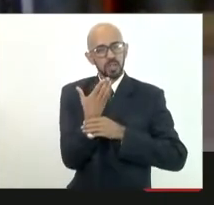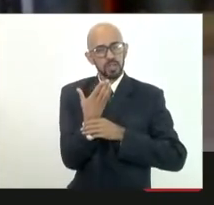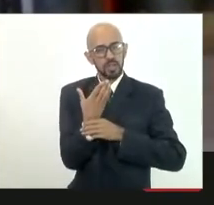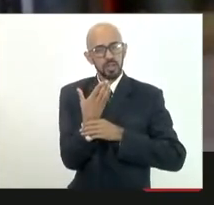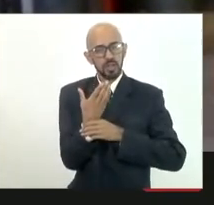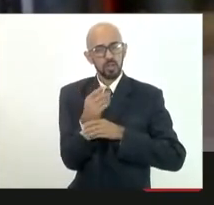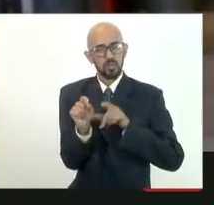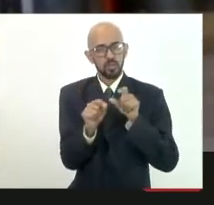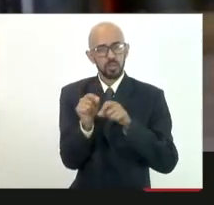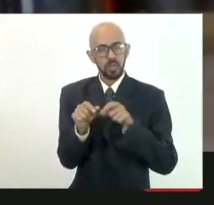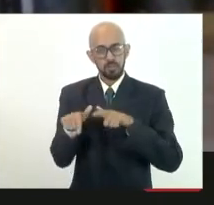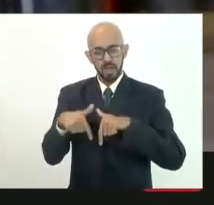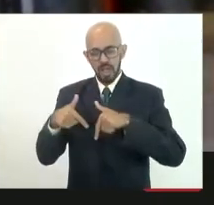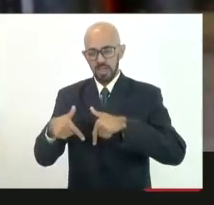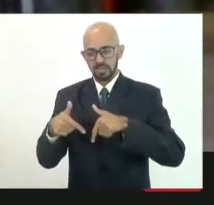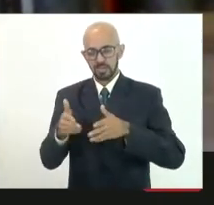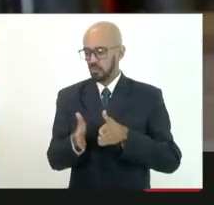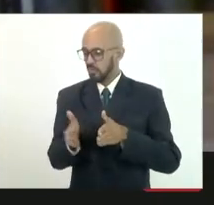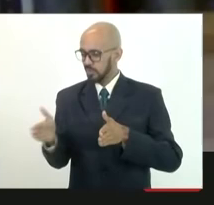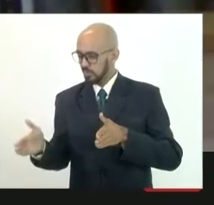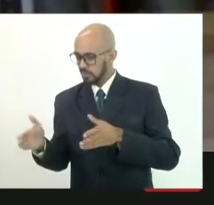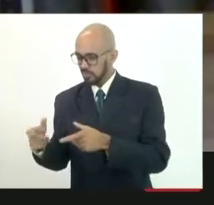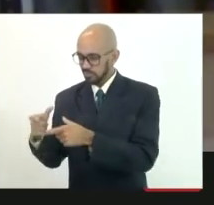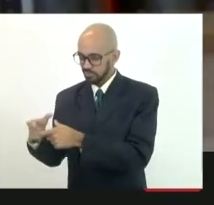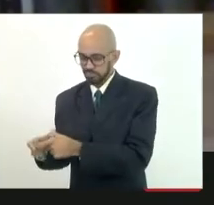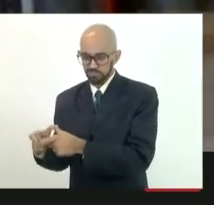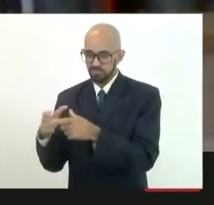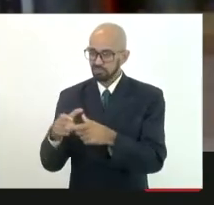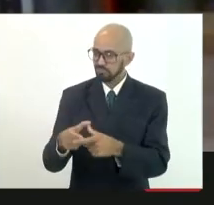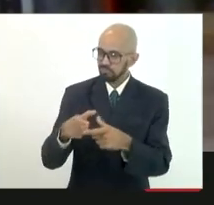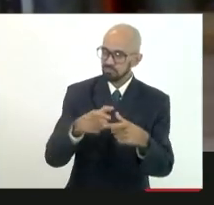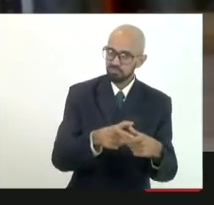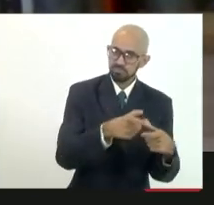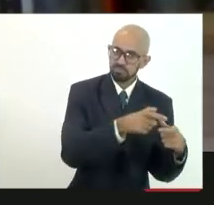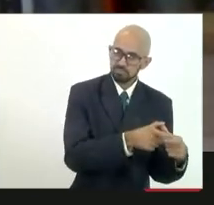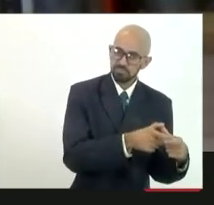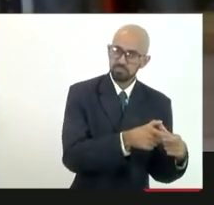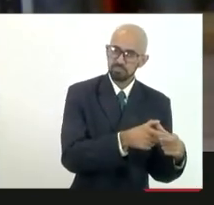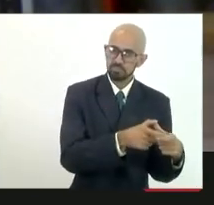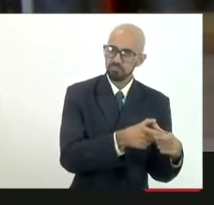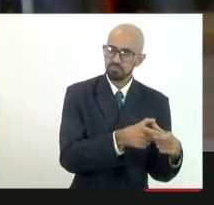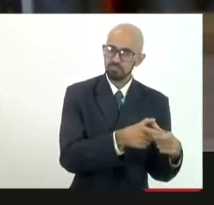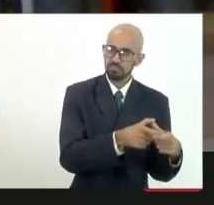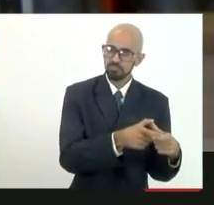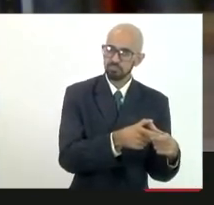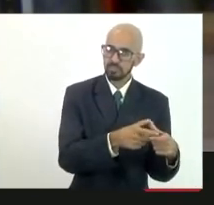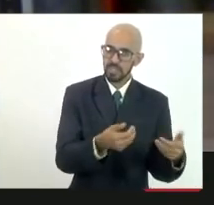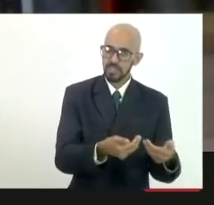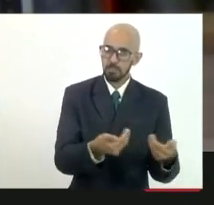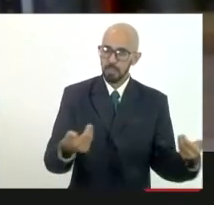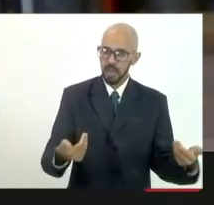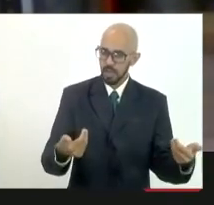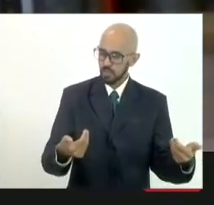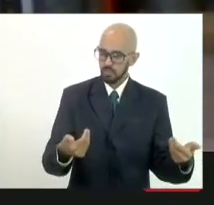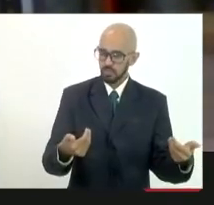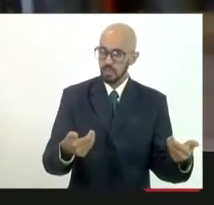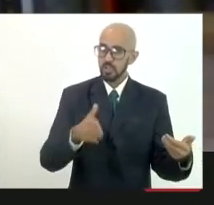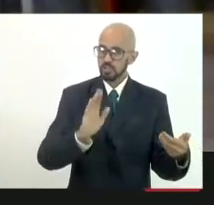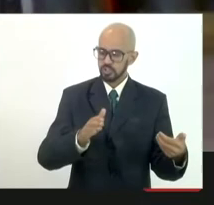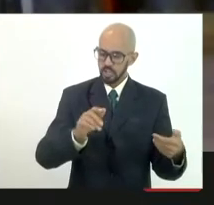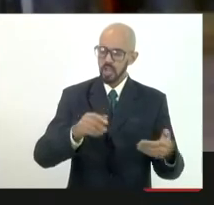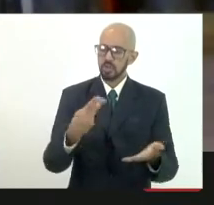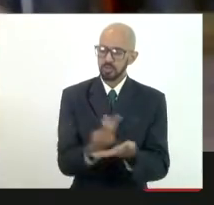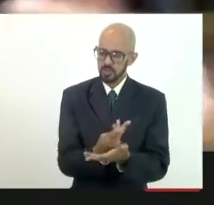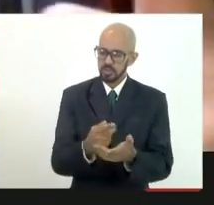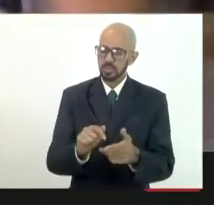paralelas. E até respondendo a pergunta da deputada, esse é um problema. Até houve uma iniciativa por parte do Estado